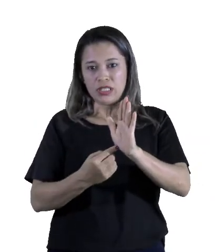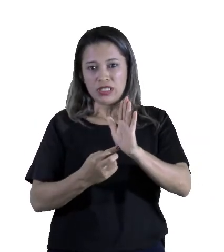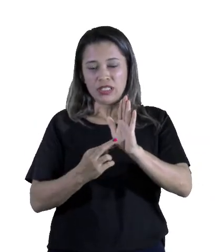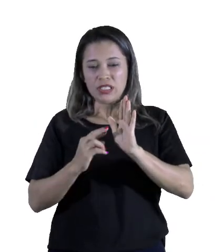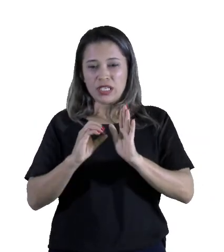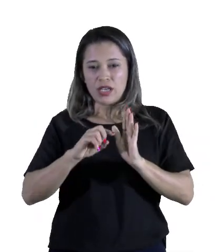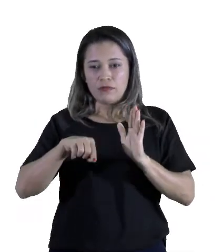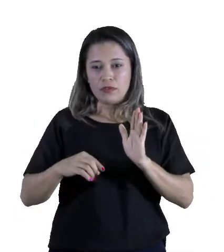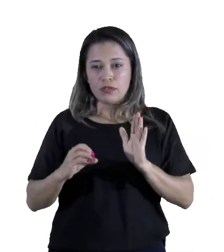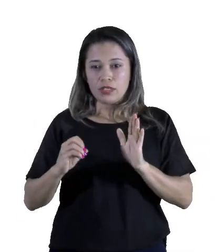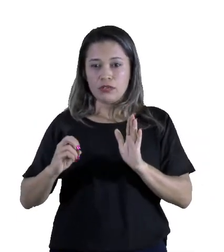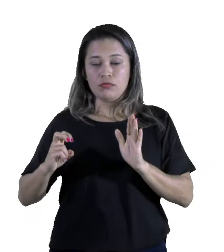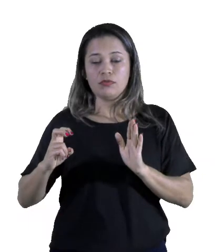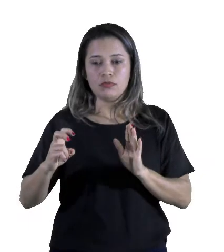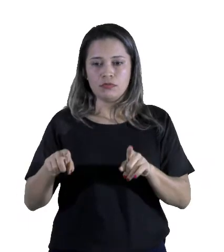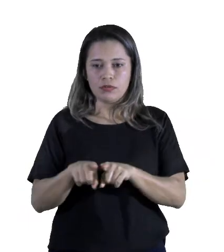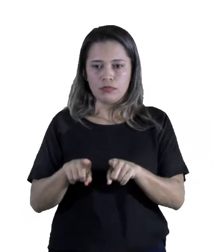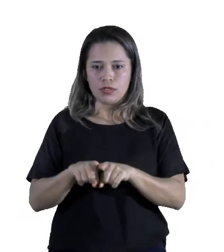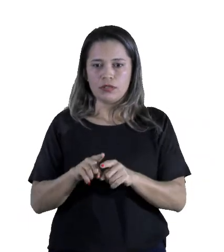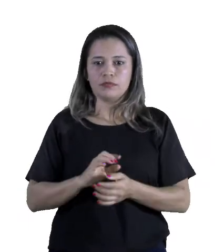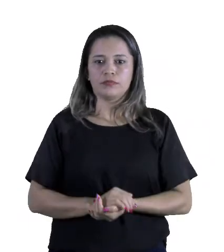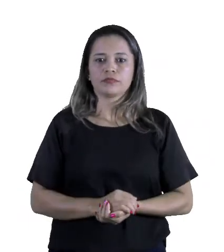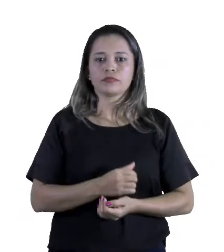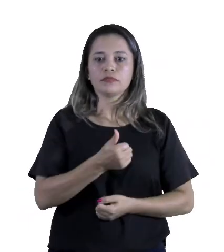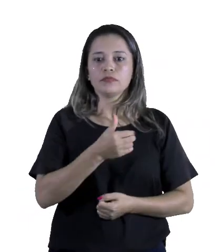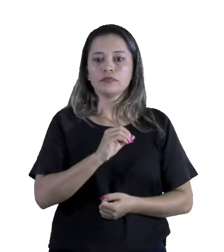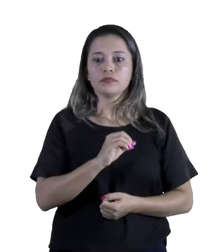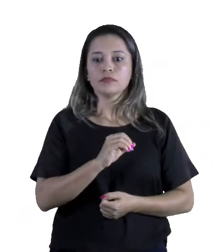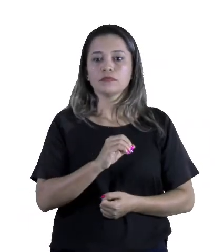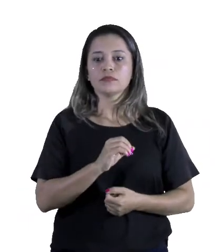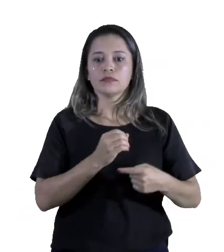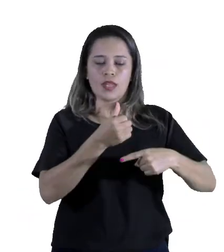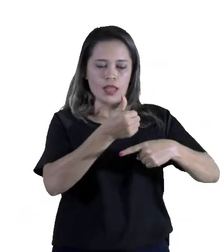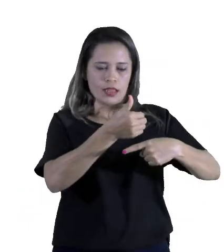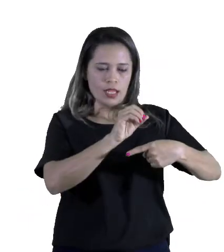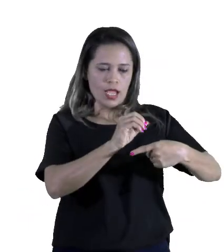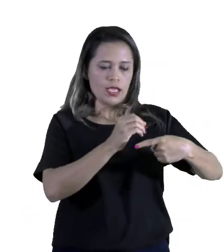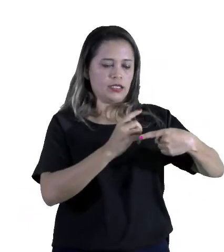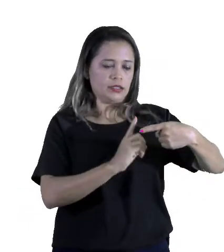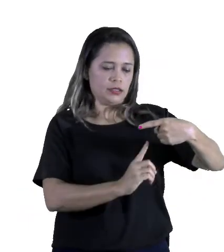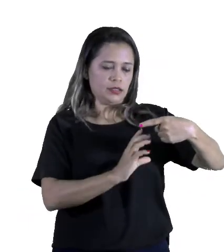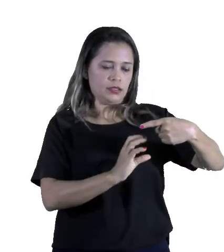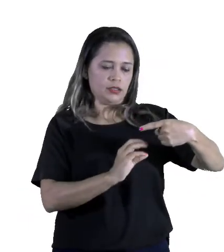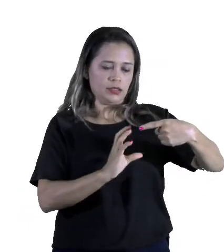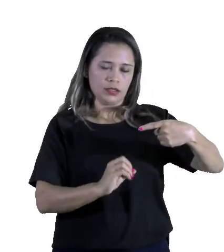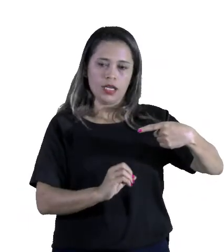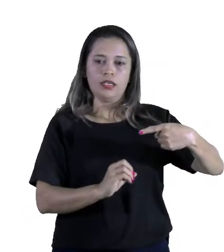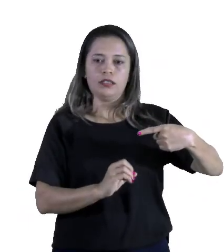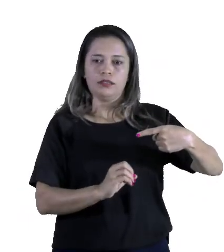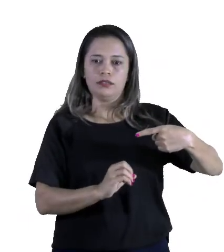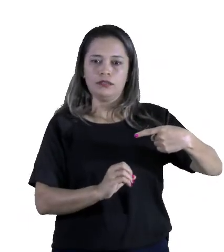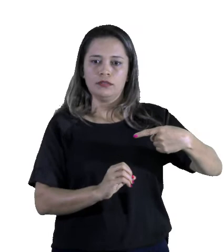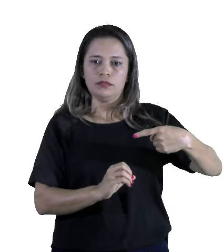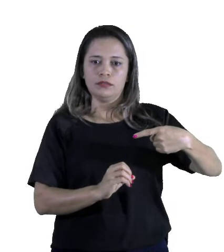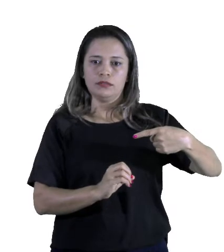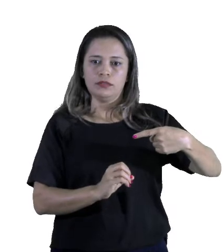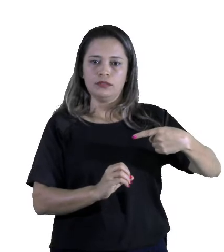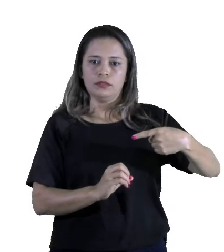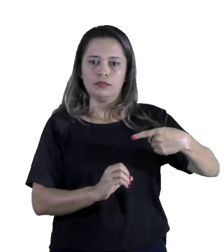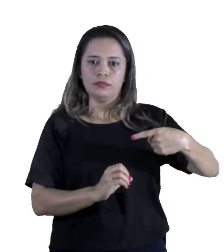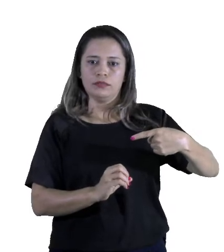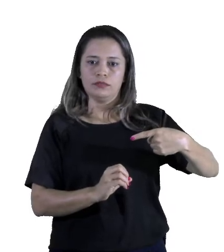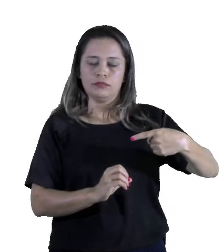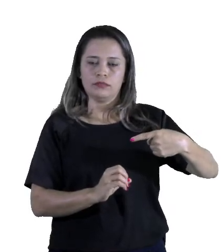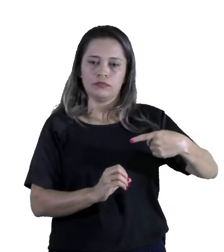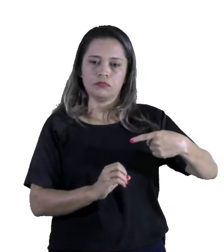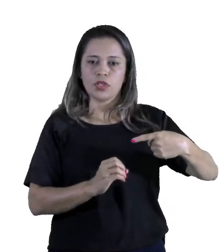0,05 também. 10 centavos é 10 partes de 100, ou seja, a 10ª parte do real.